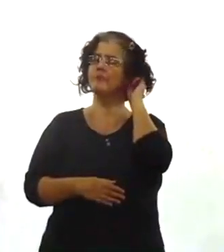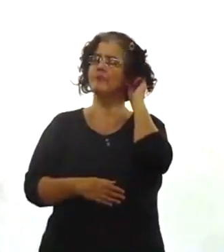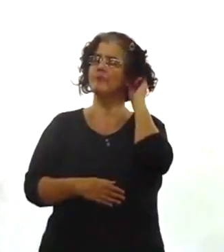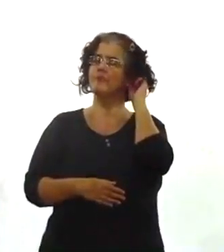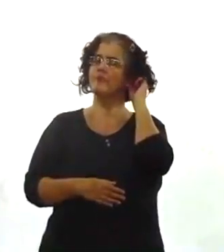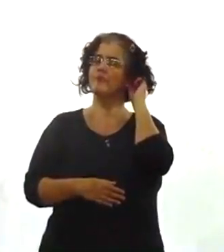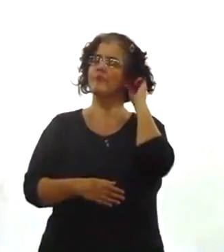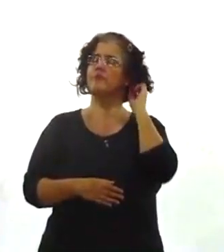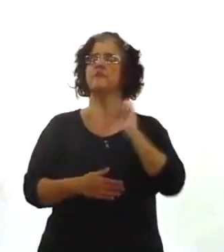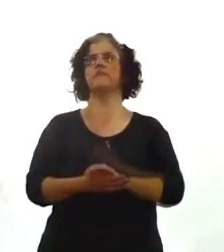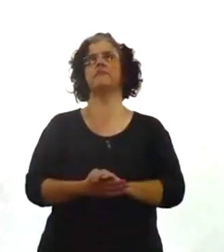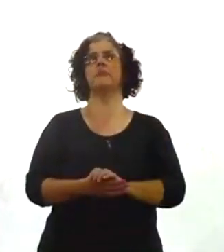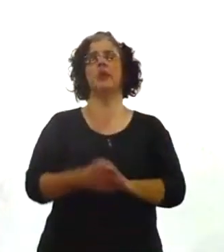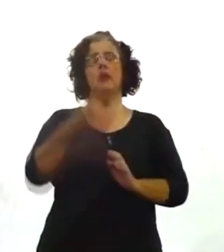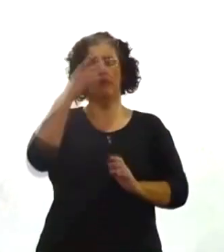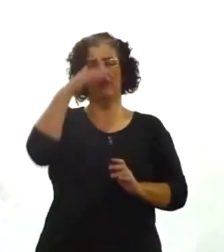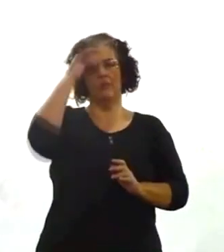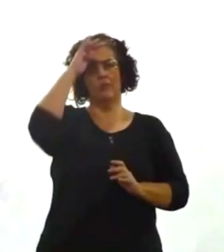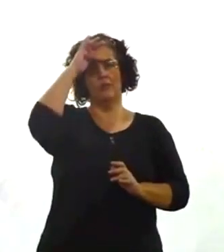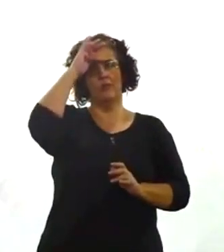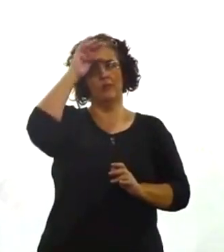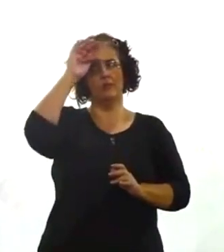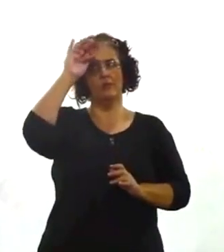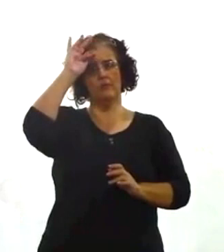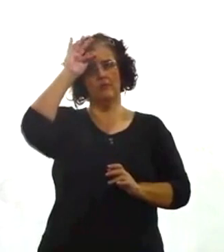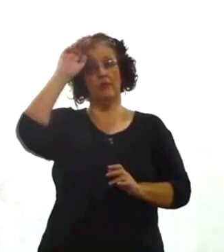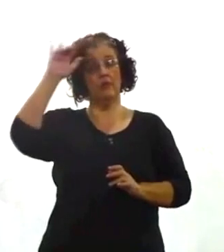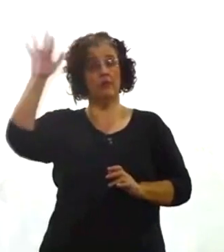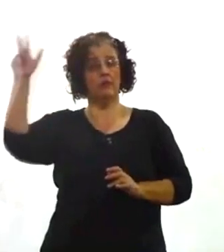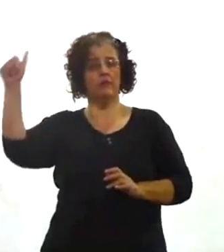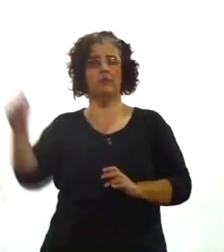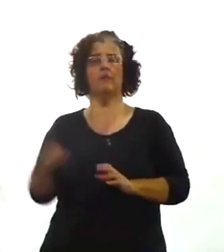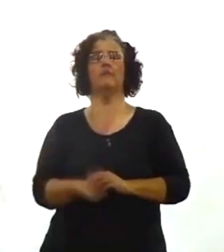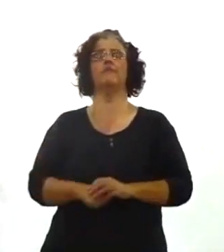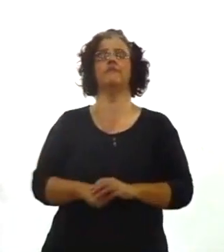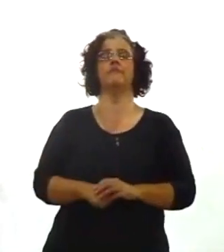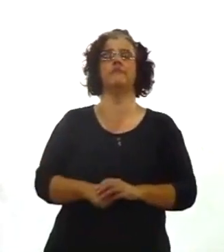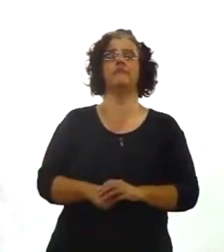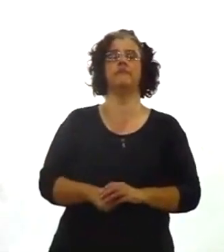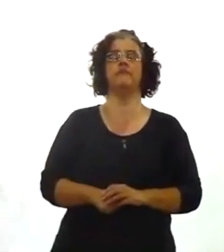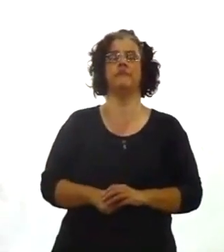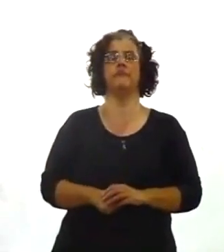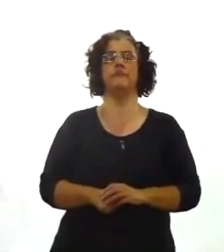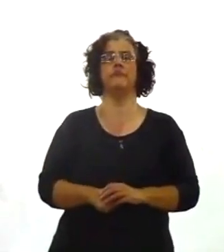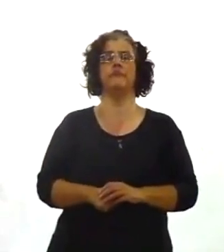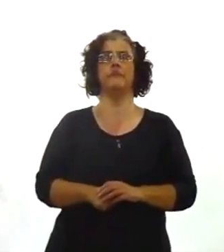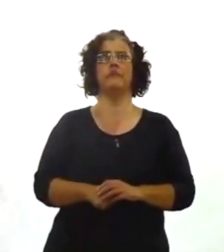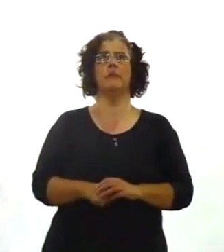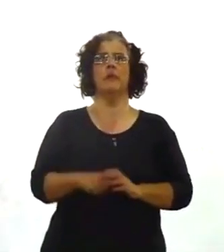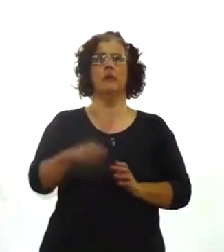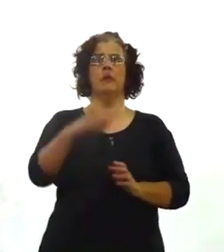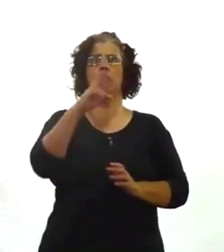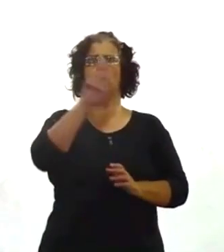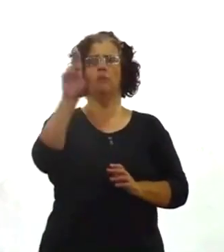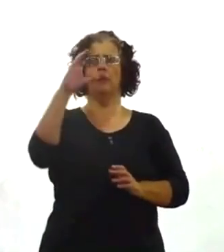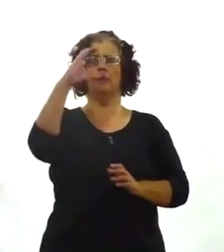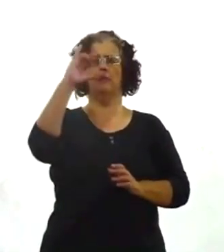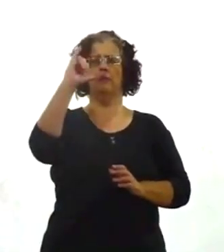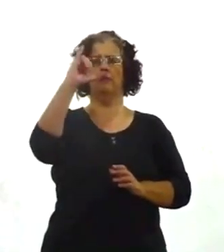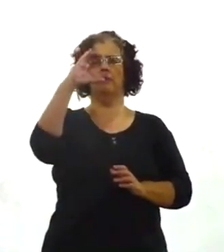Os filósofos, como Epiteto, Cícero,